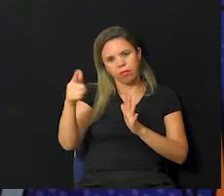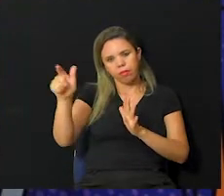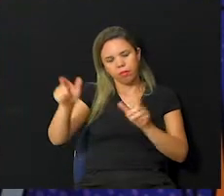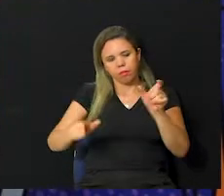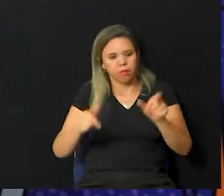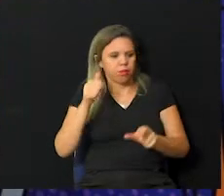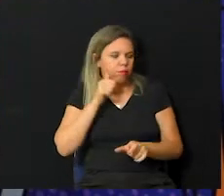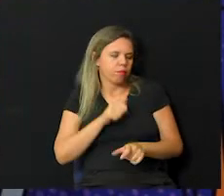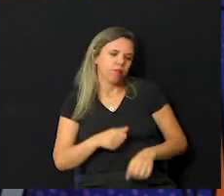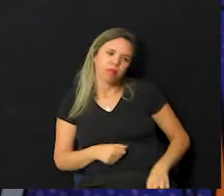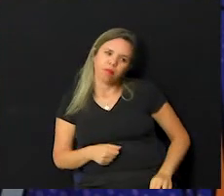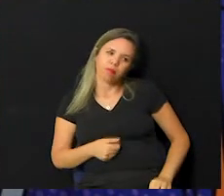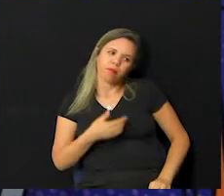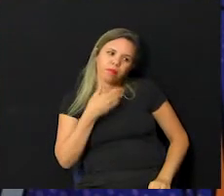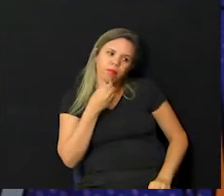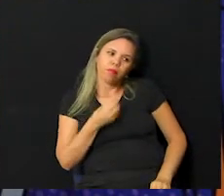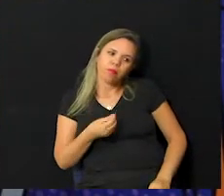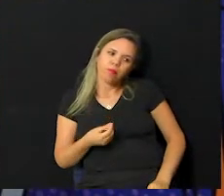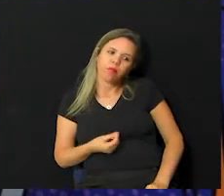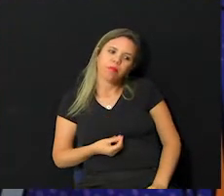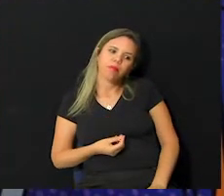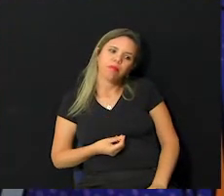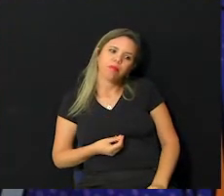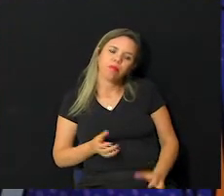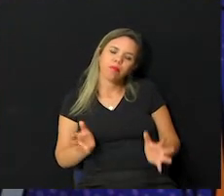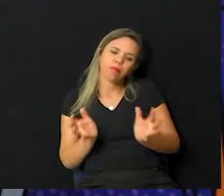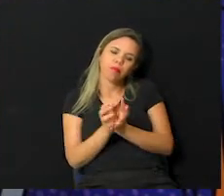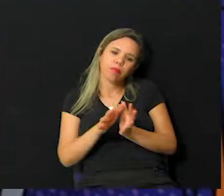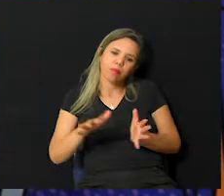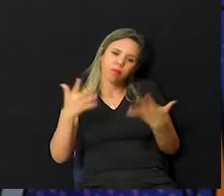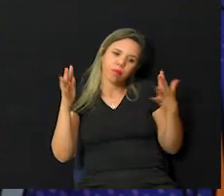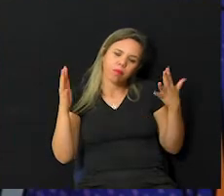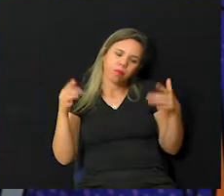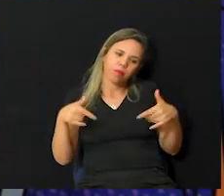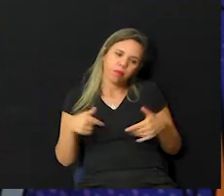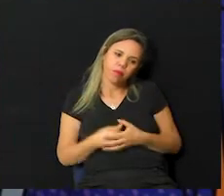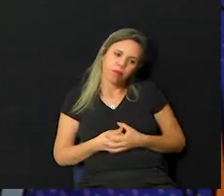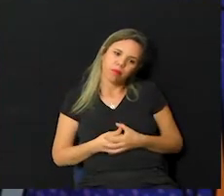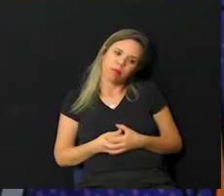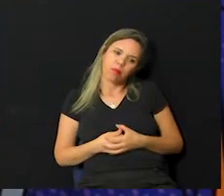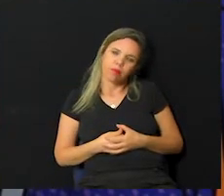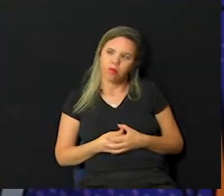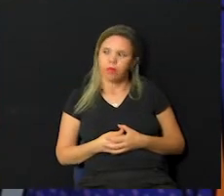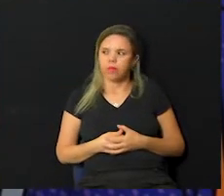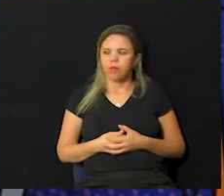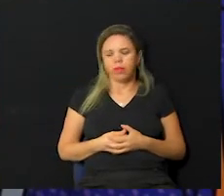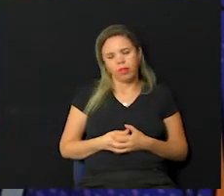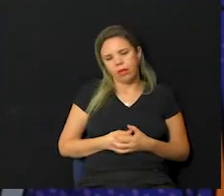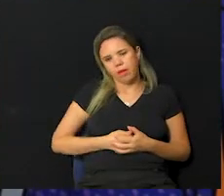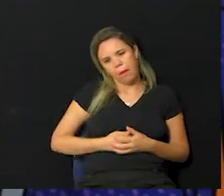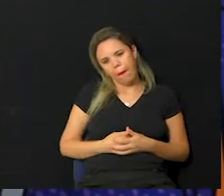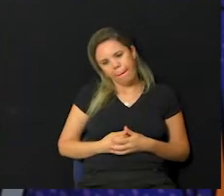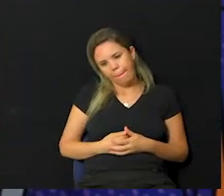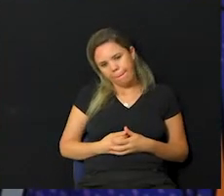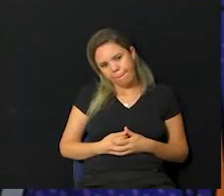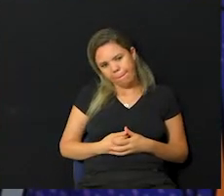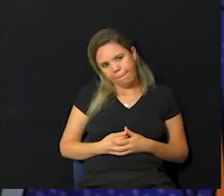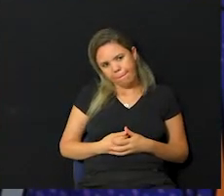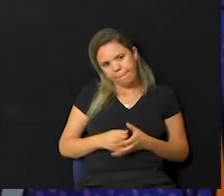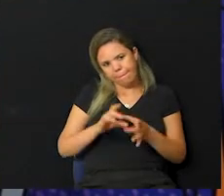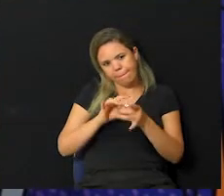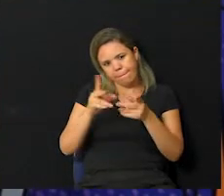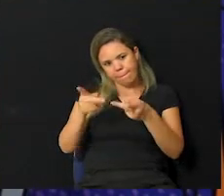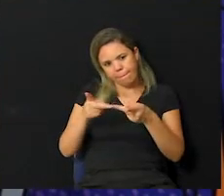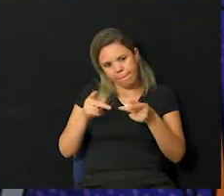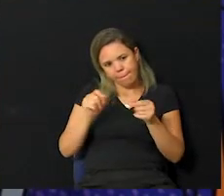inspiração para outras meninas, meninos, né, para a comunidade. Parabéns pelo seu trabalho. Muito obrigada. E olha,